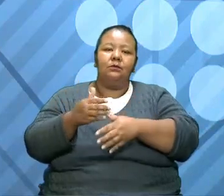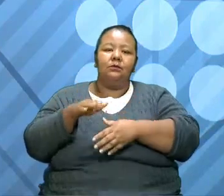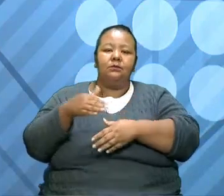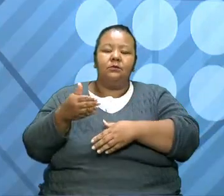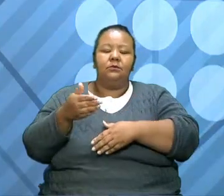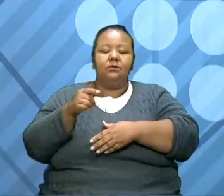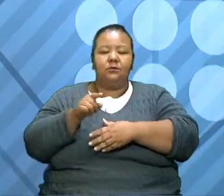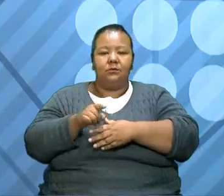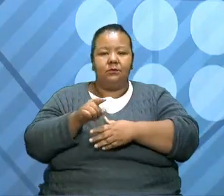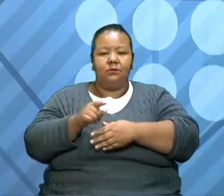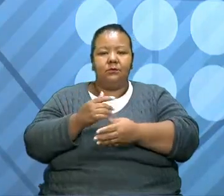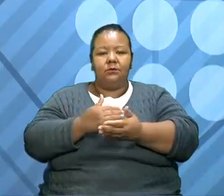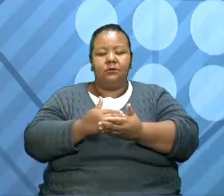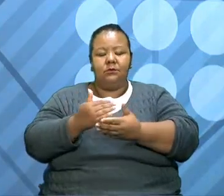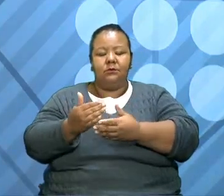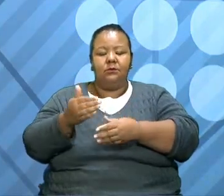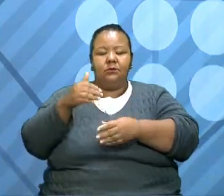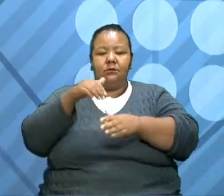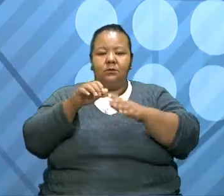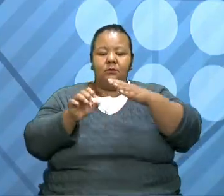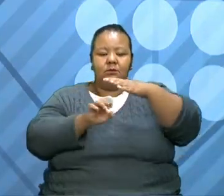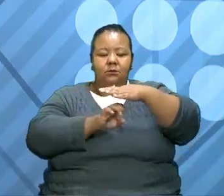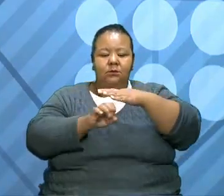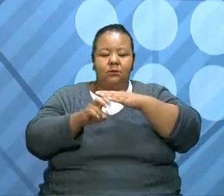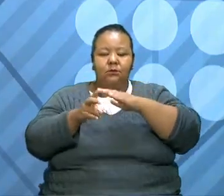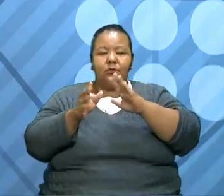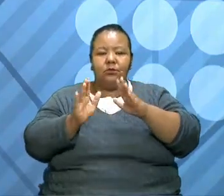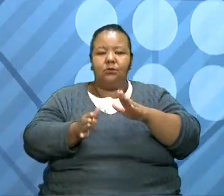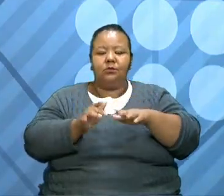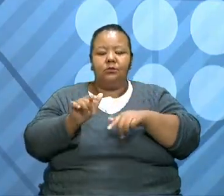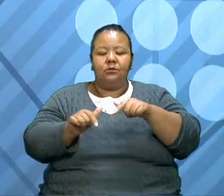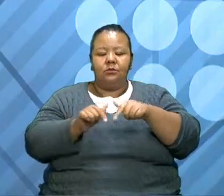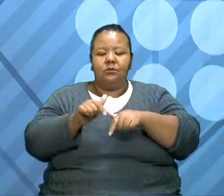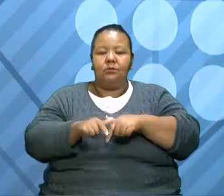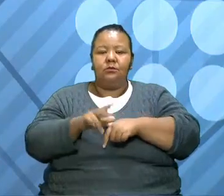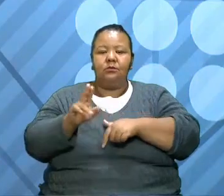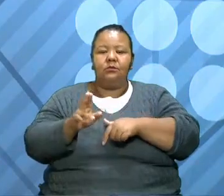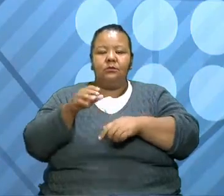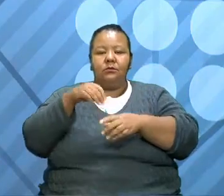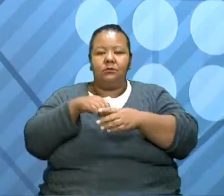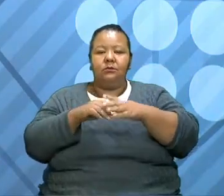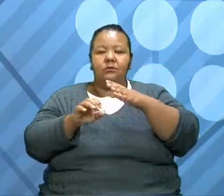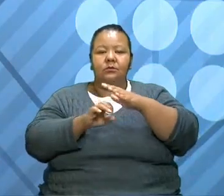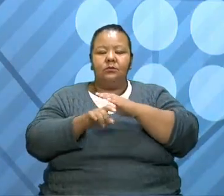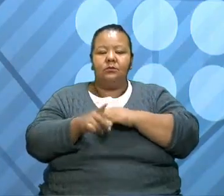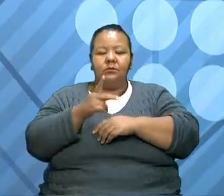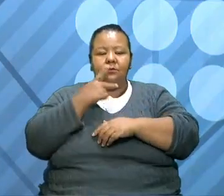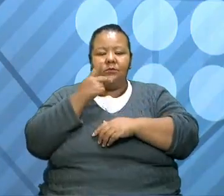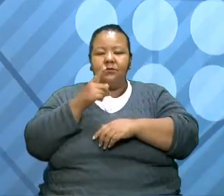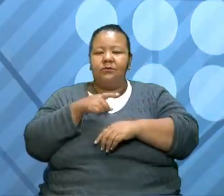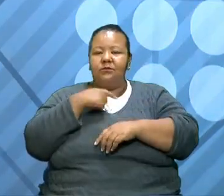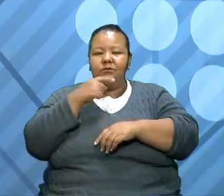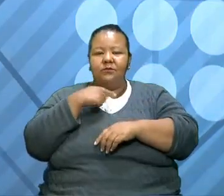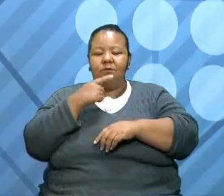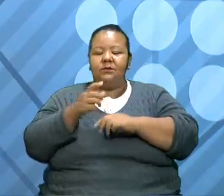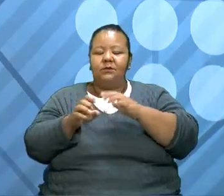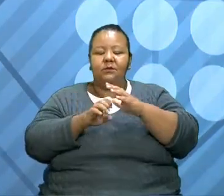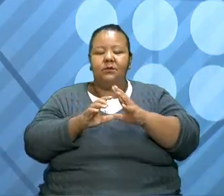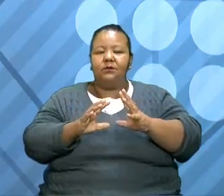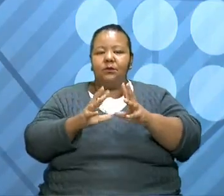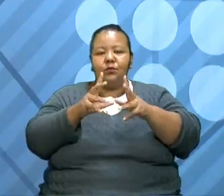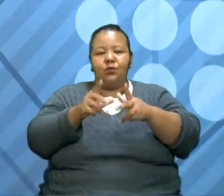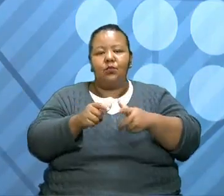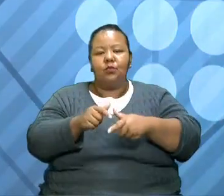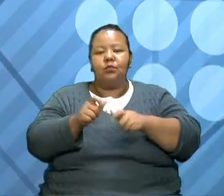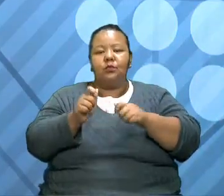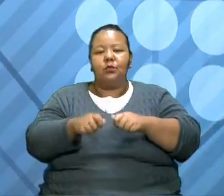você entrar numa empresa, ou se você já estiver trabalhando, aplica também na empresa. Você fala assim, ah, mas não vou conseguir aplicar numa empresa inteira. Aplica,